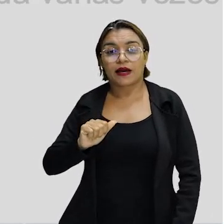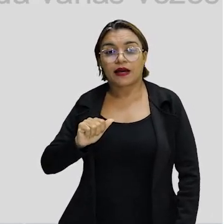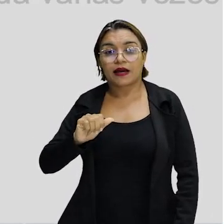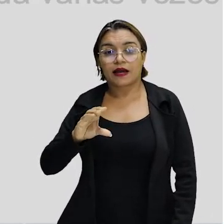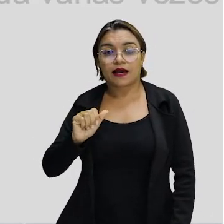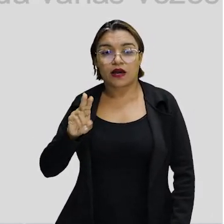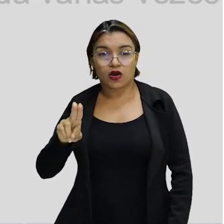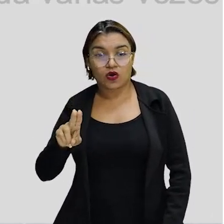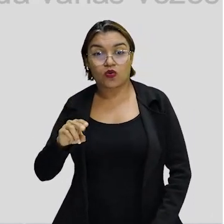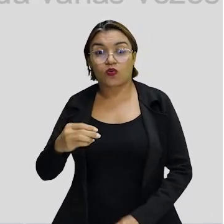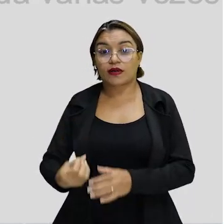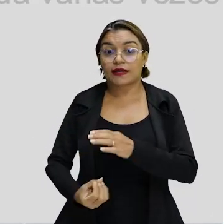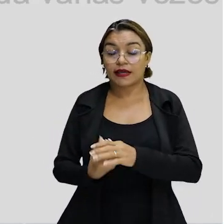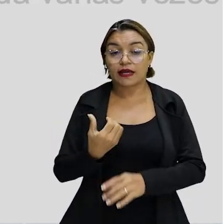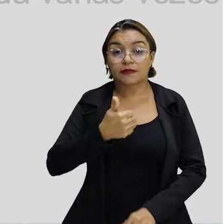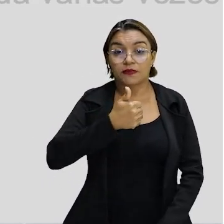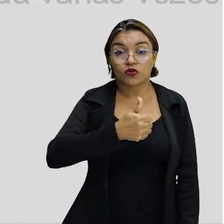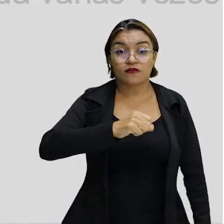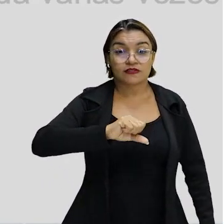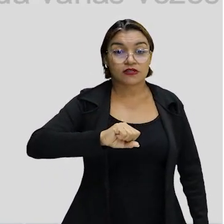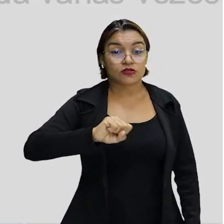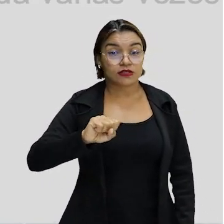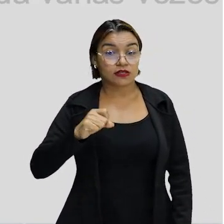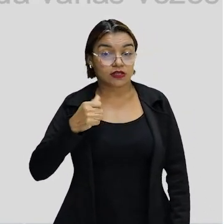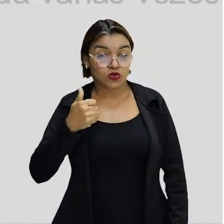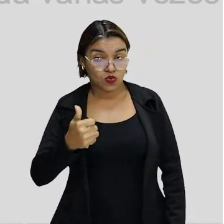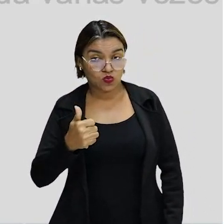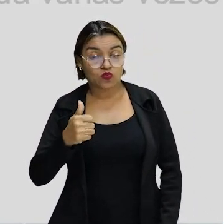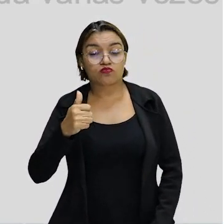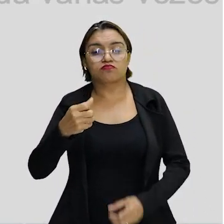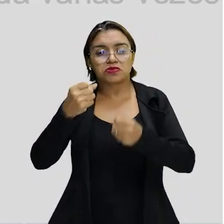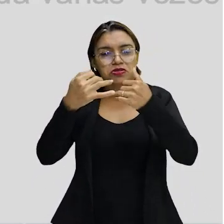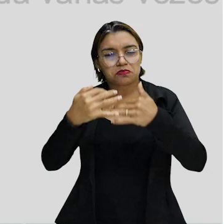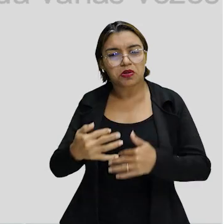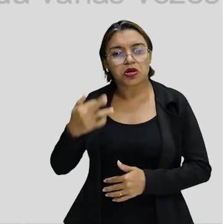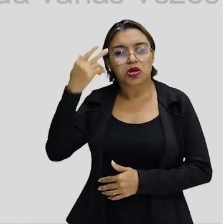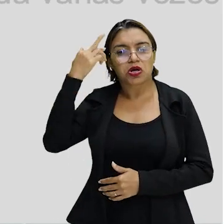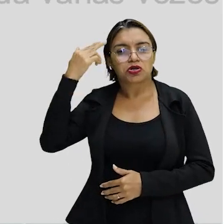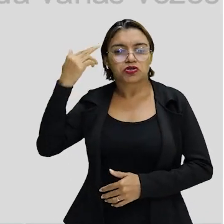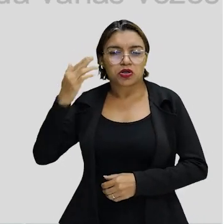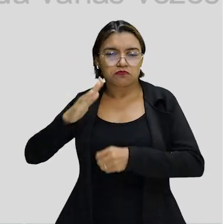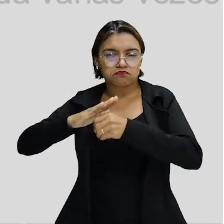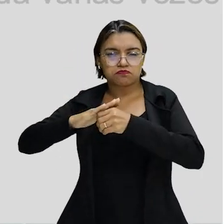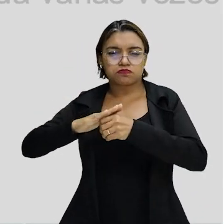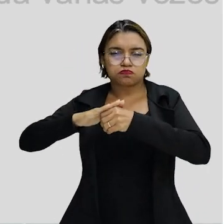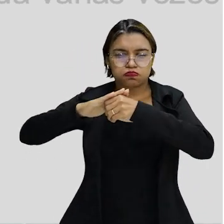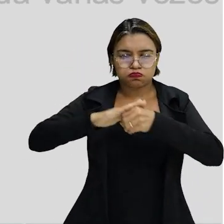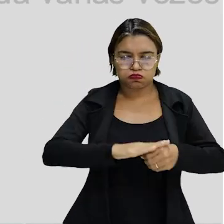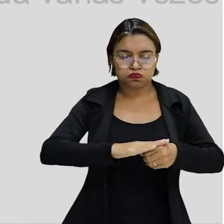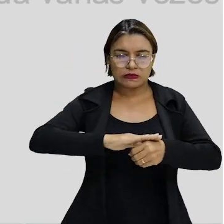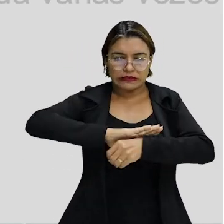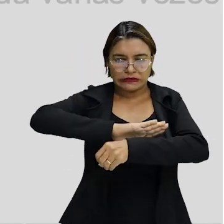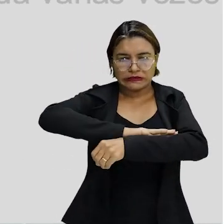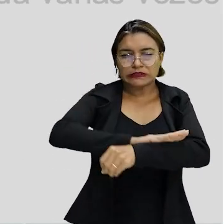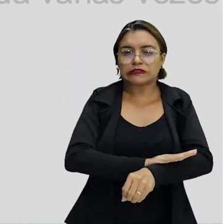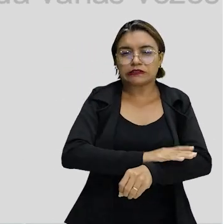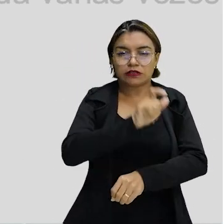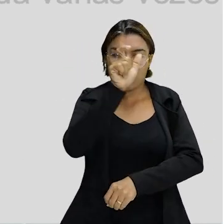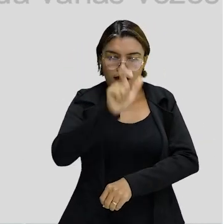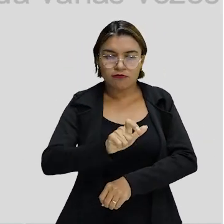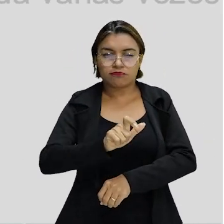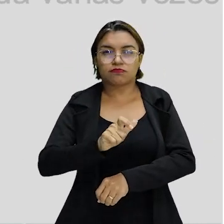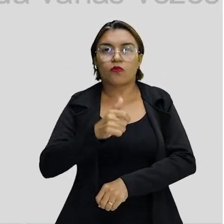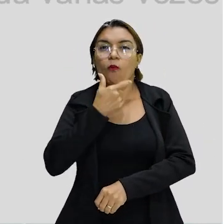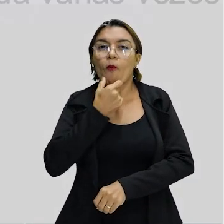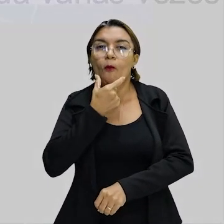composta em 1981 e essa canção conta a história de repressão policial que ele, o Macau, sofreu junto com